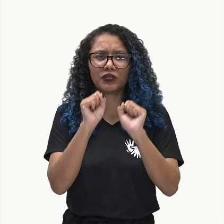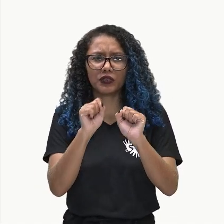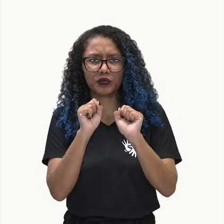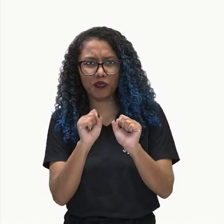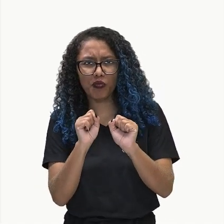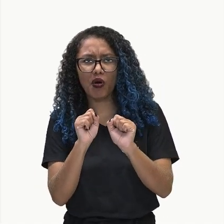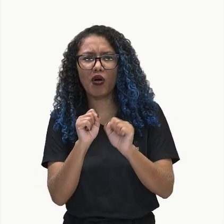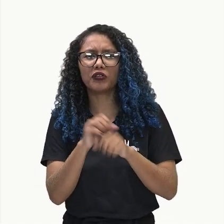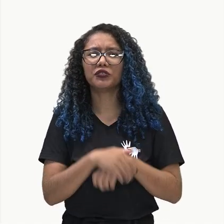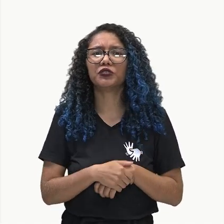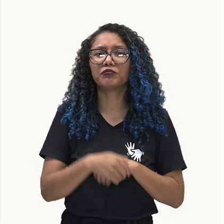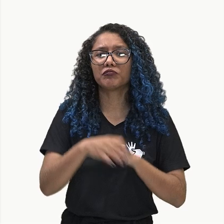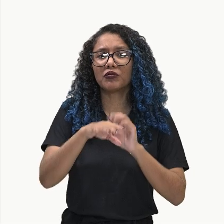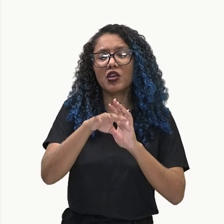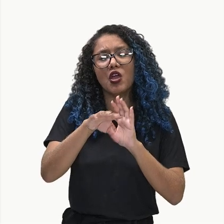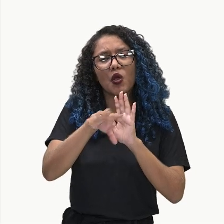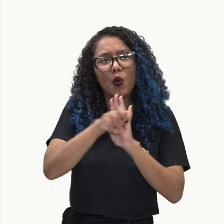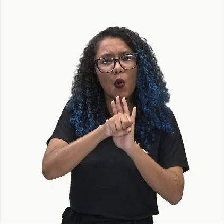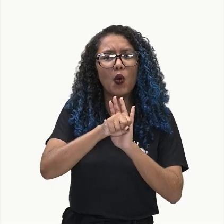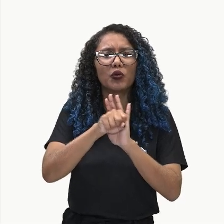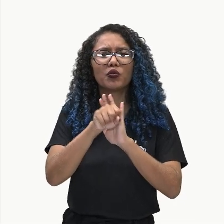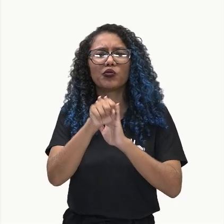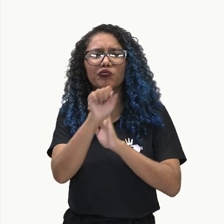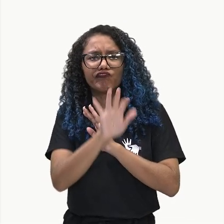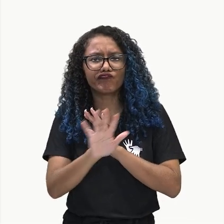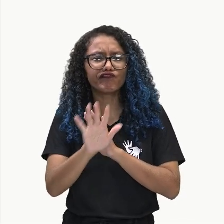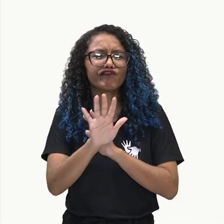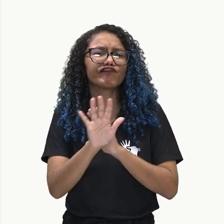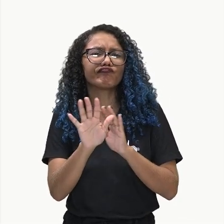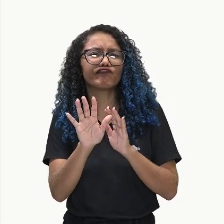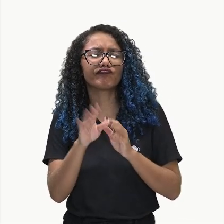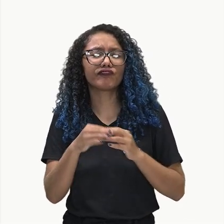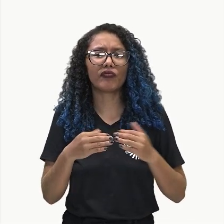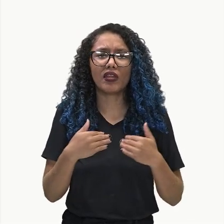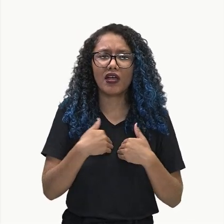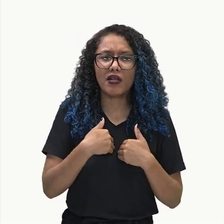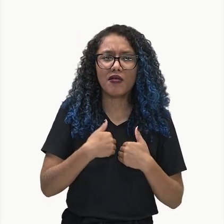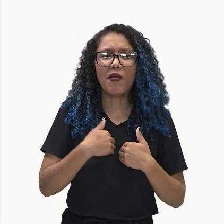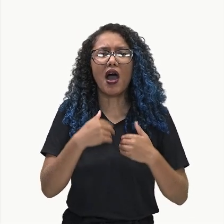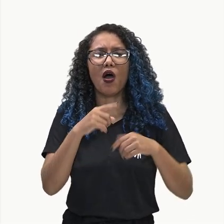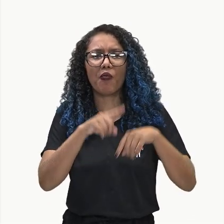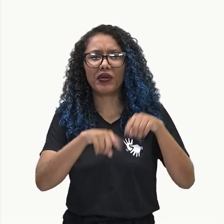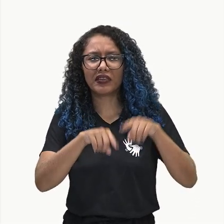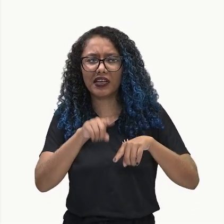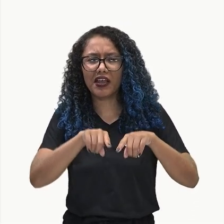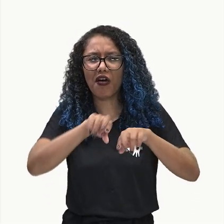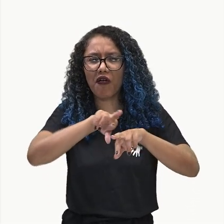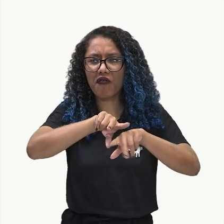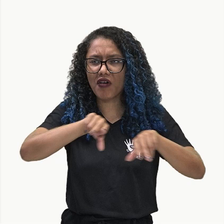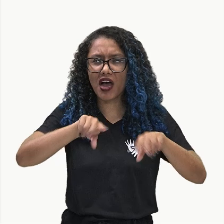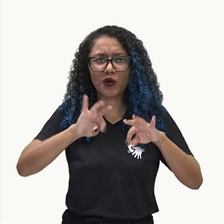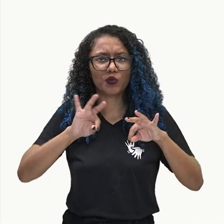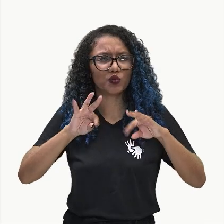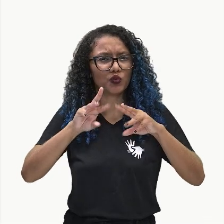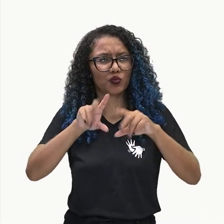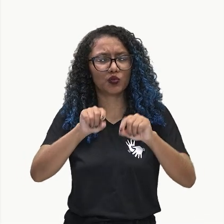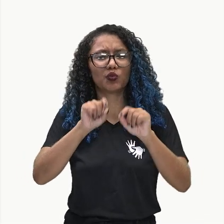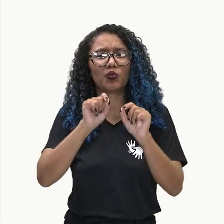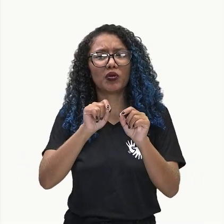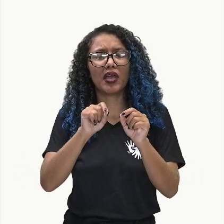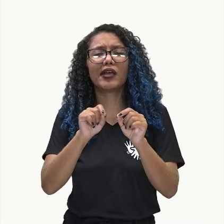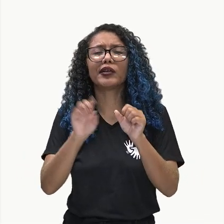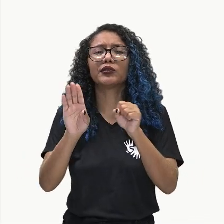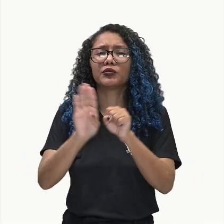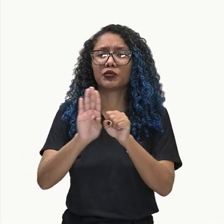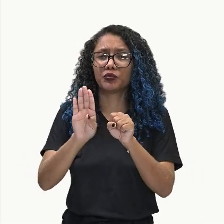animados, inanimados, pessoas, objetos, lugares. Tudo é um substantivo. Se tudo